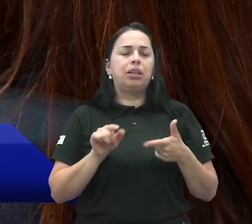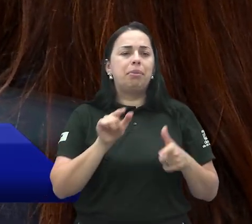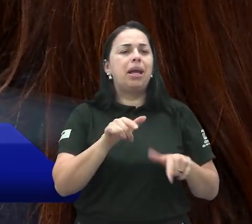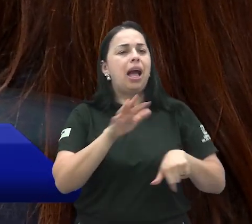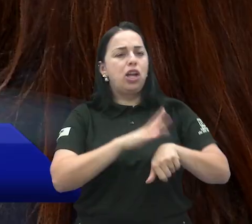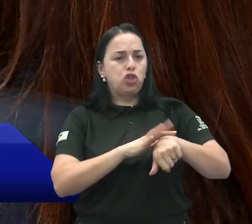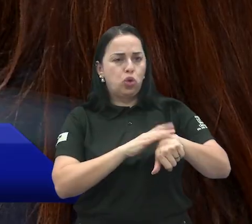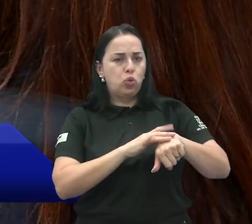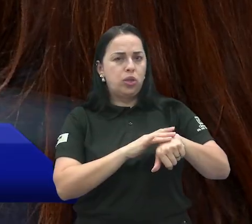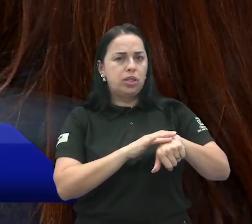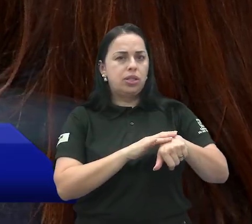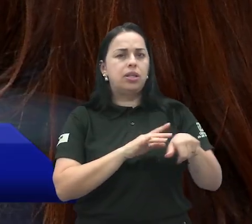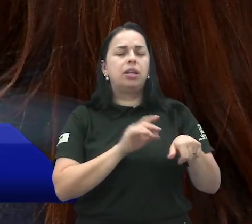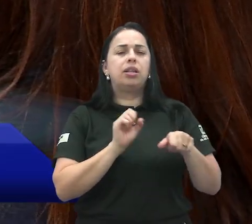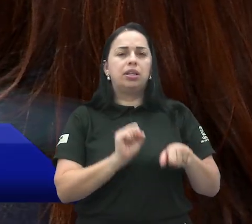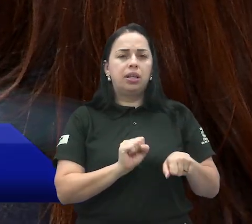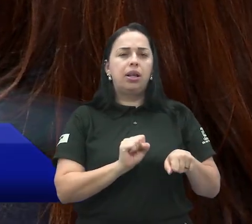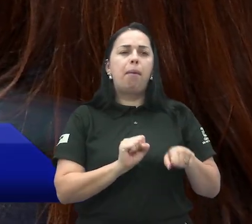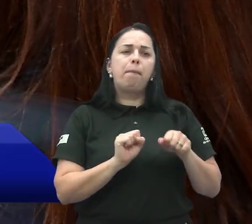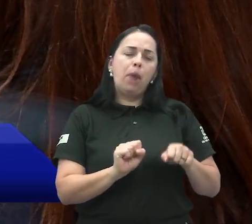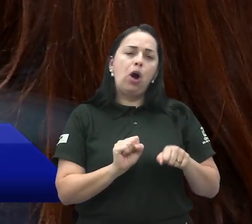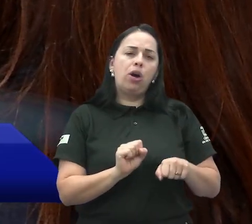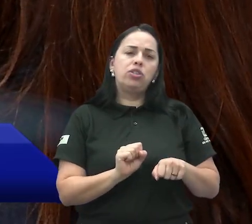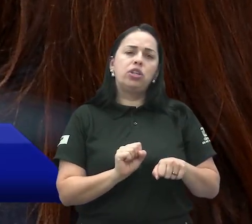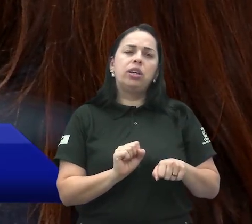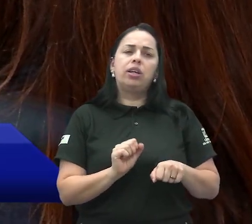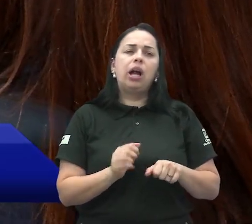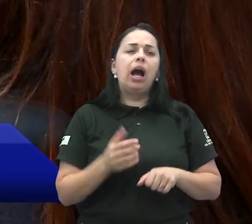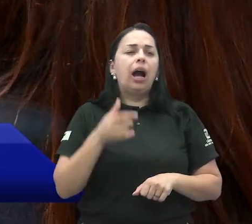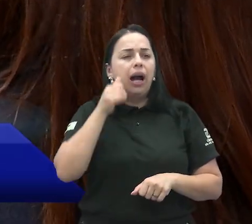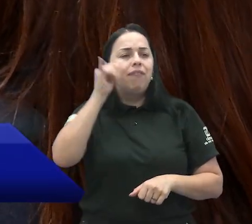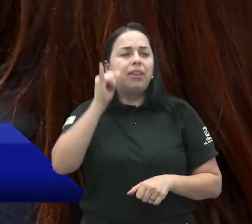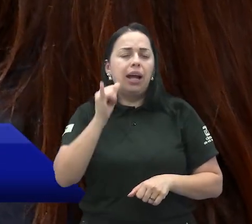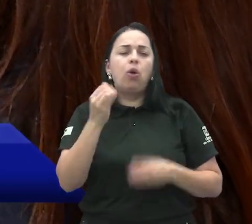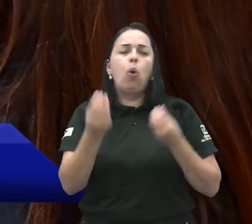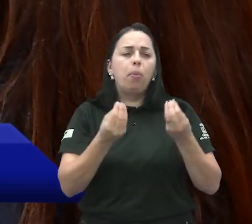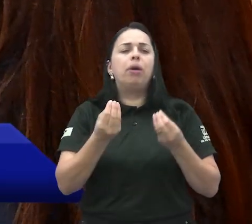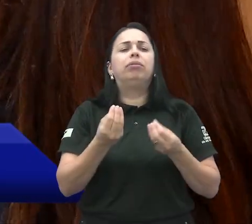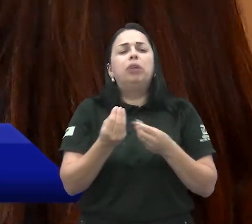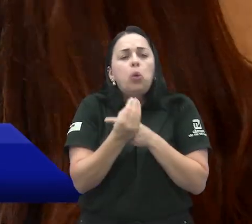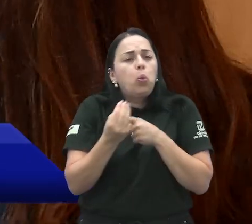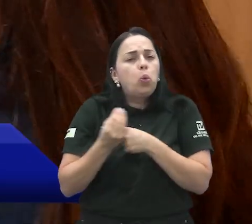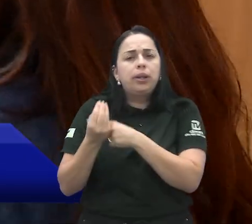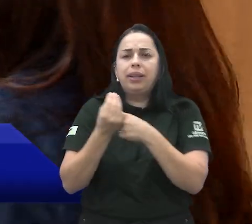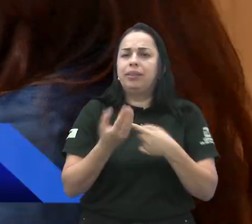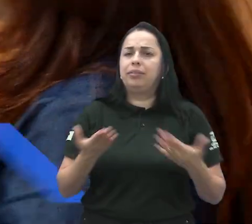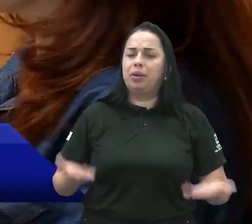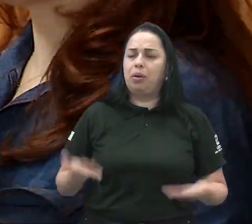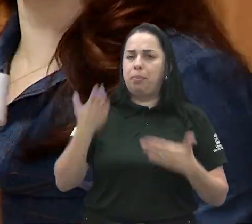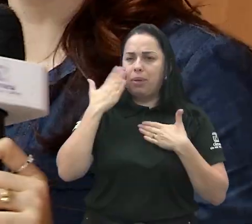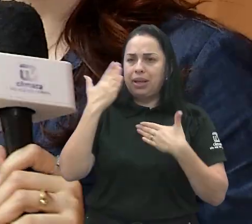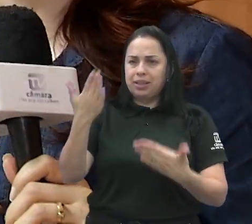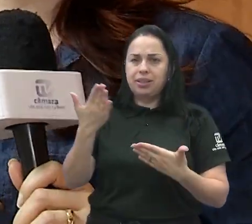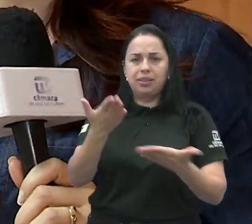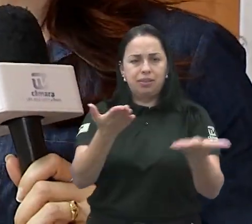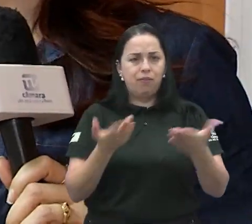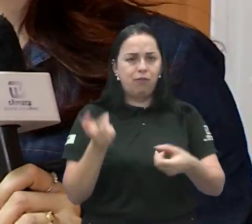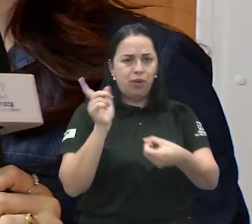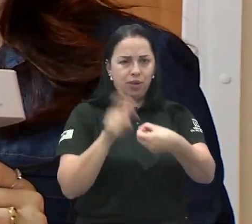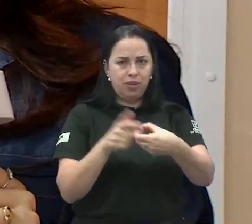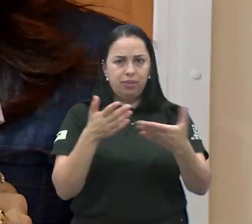que a maior parte das doenças dermatológicas podem ser evitadas com pequenos cuidados. É isso. Muito obrigada, doutora